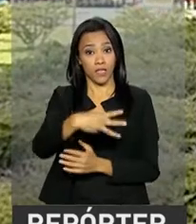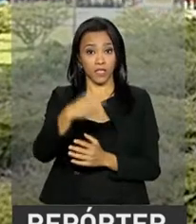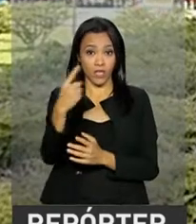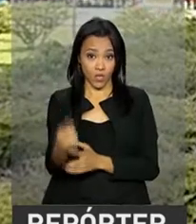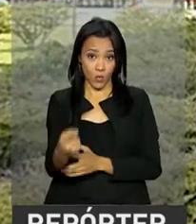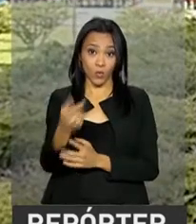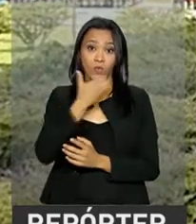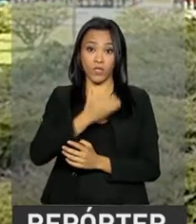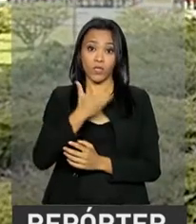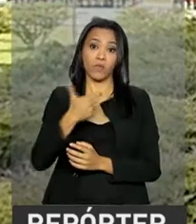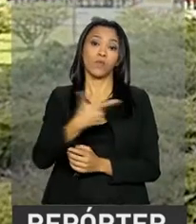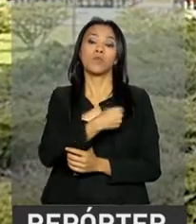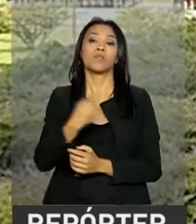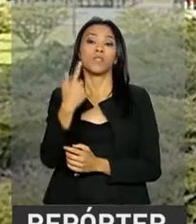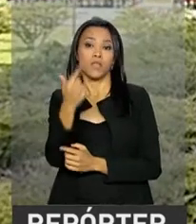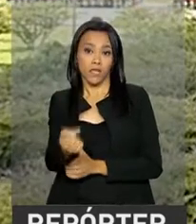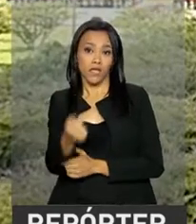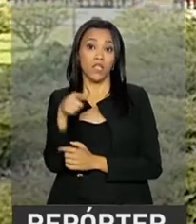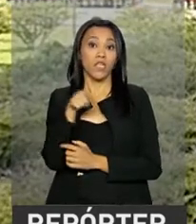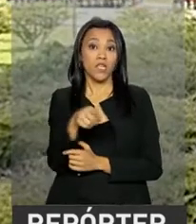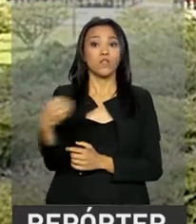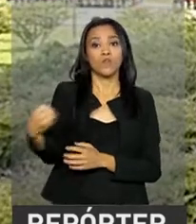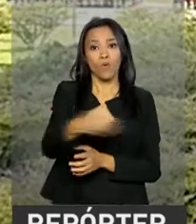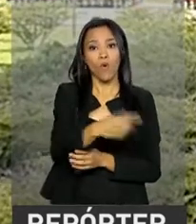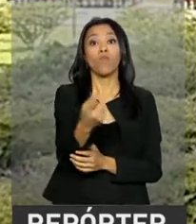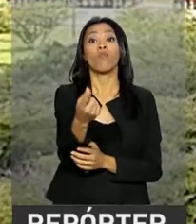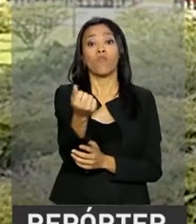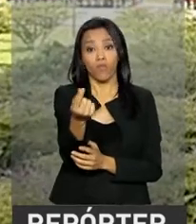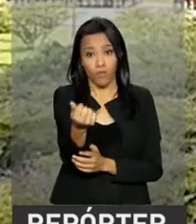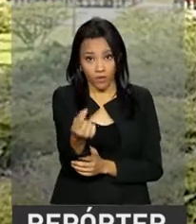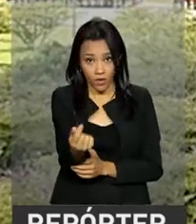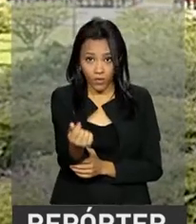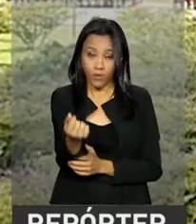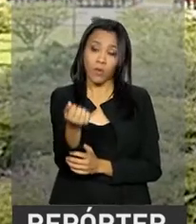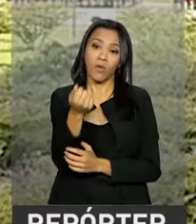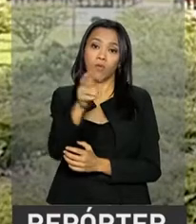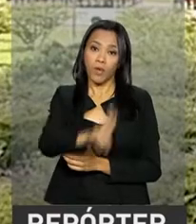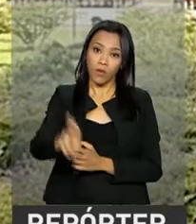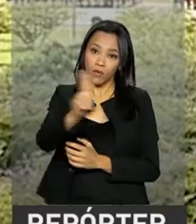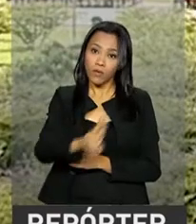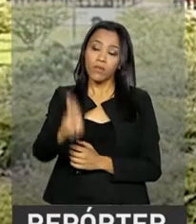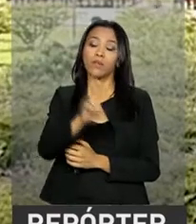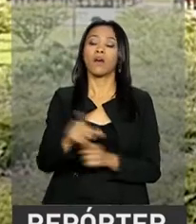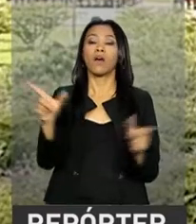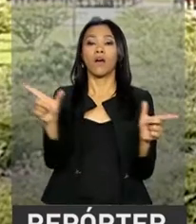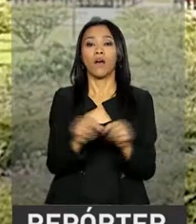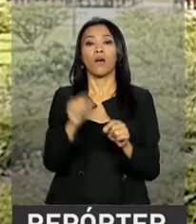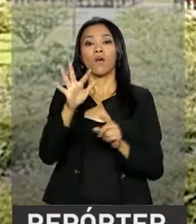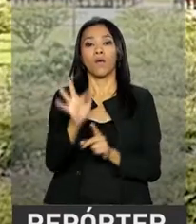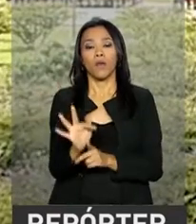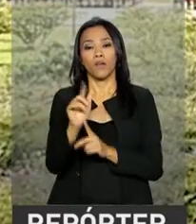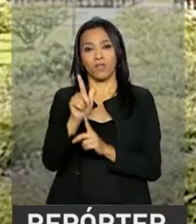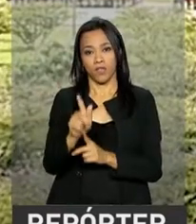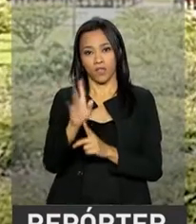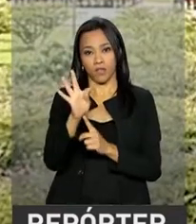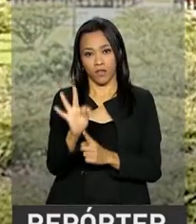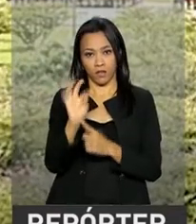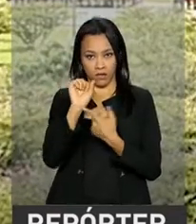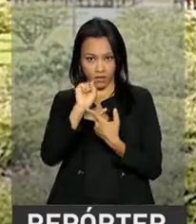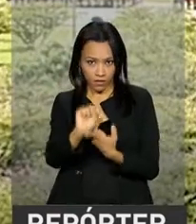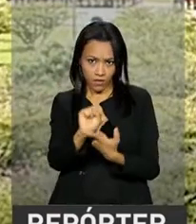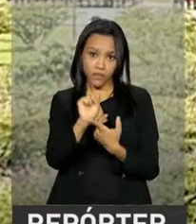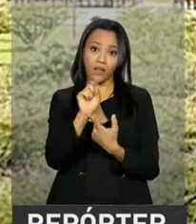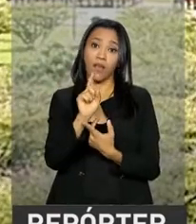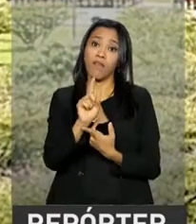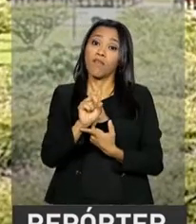2017 esse novo valor de imóveis para a utilização do fgts vai permitir é o